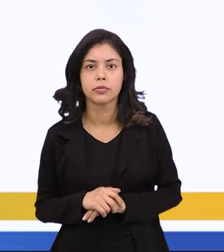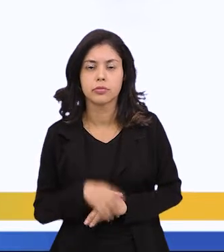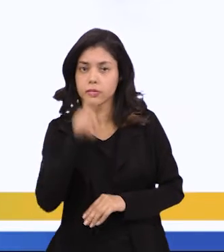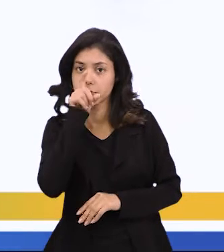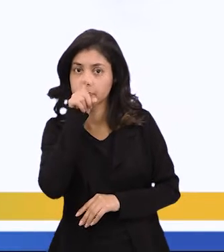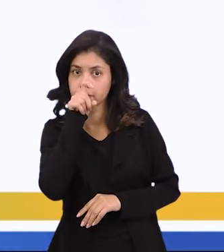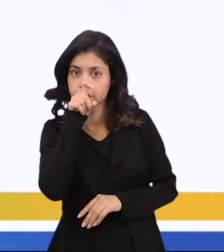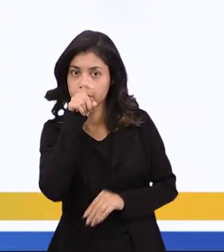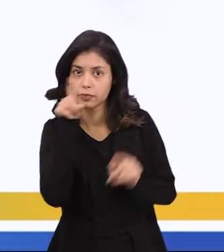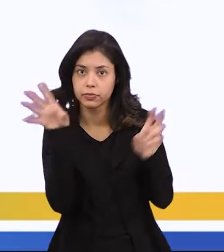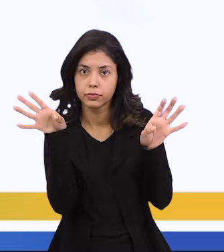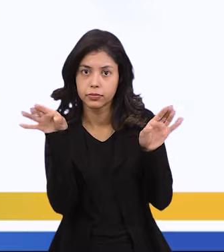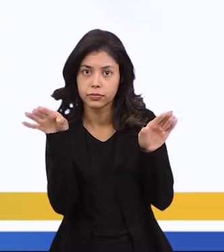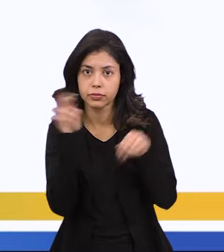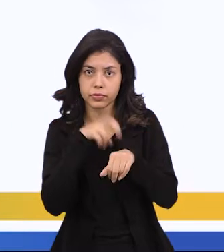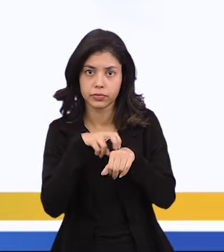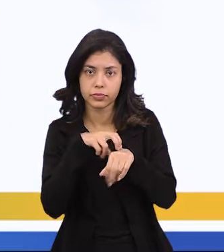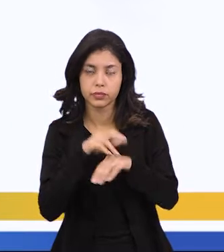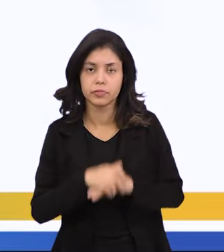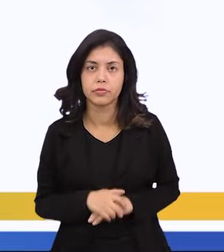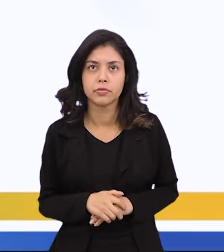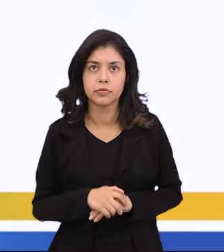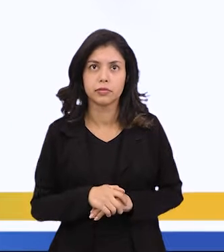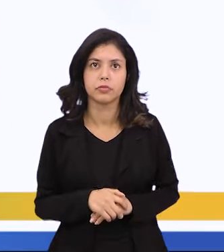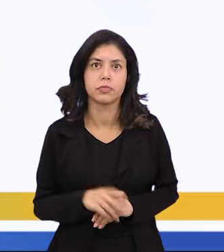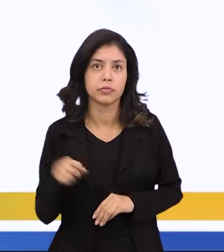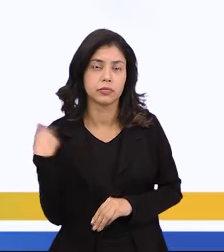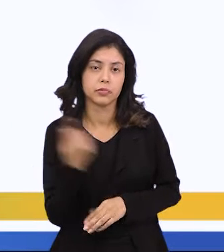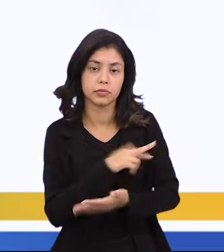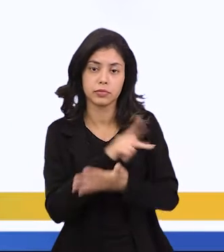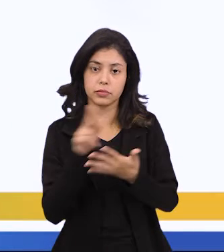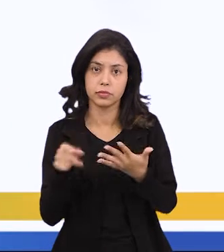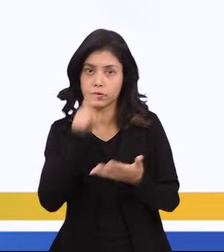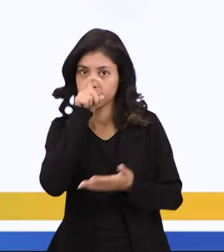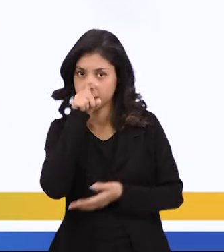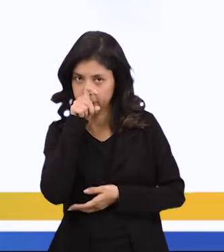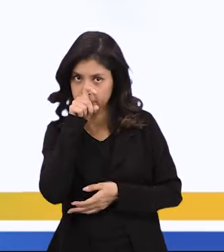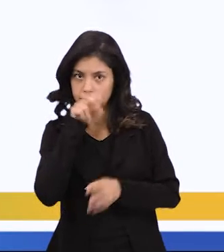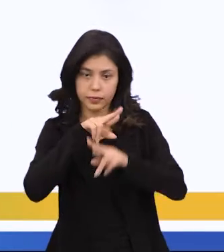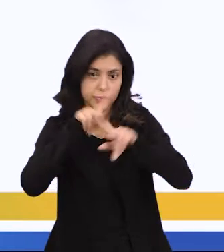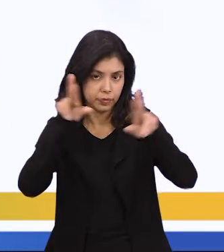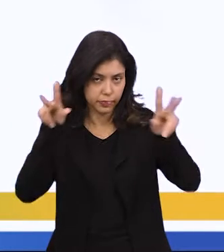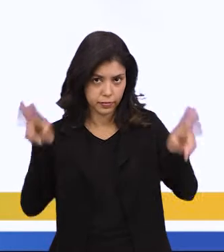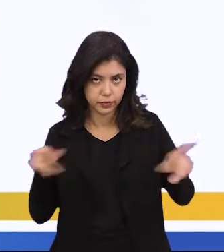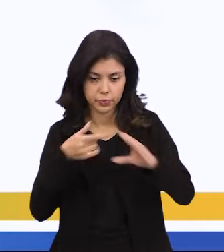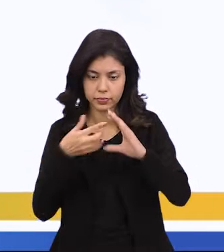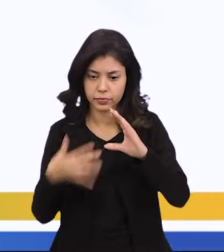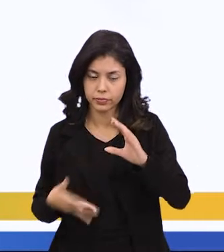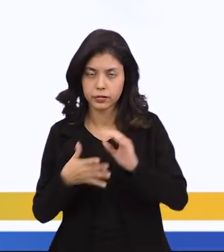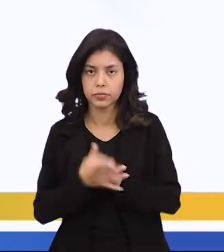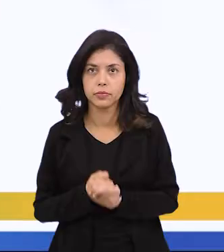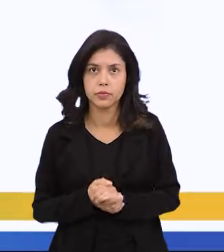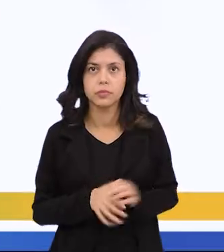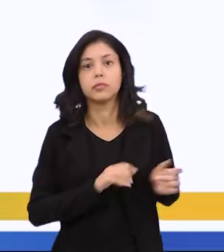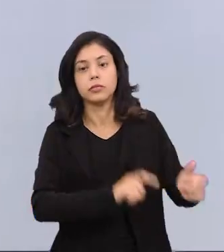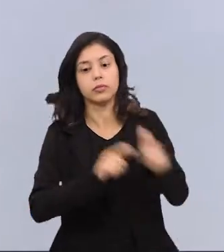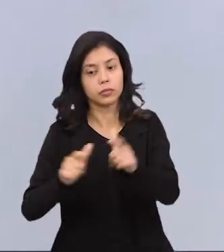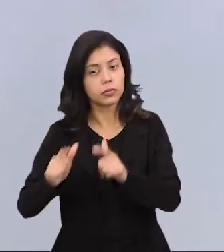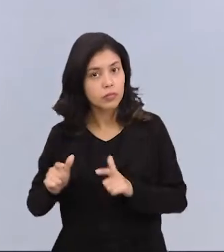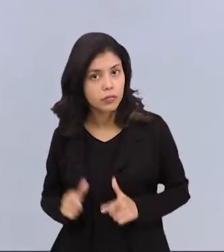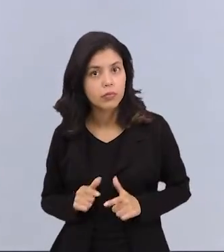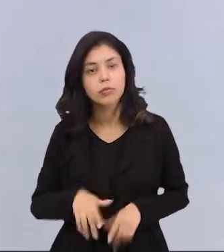um papagaio. Então, nós temos diversos tipos de papagaio em toda a